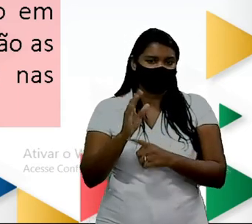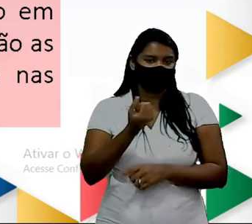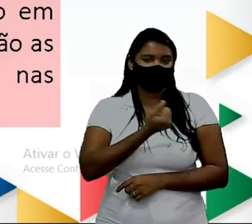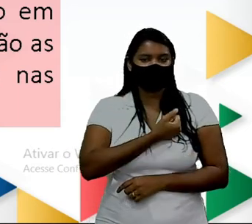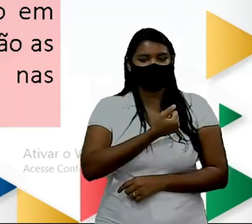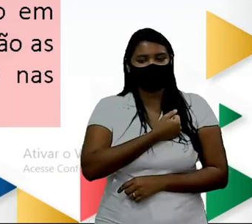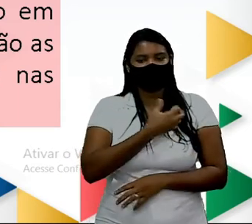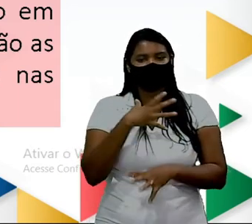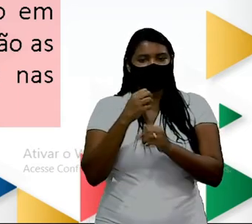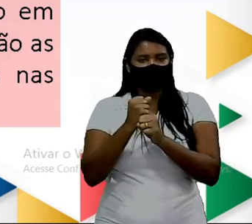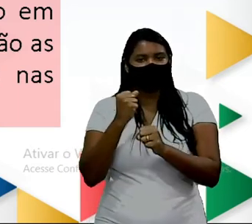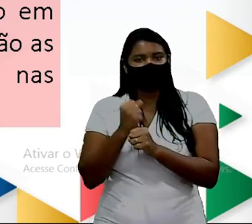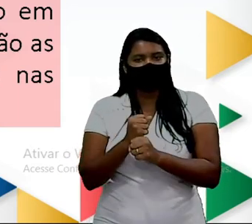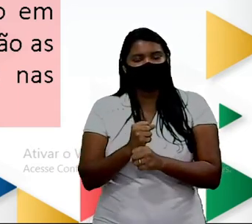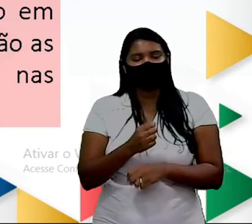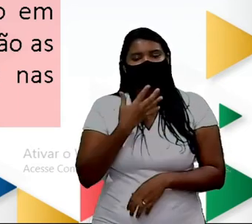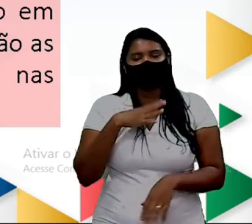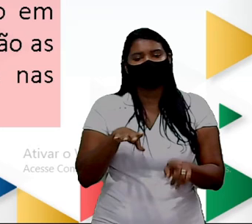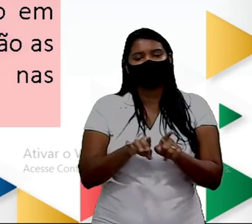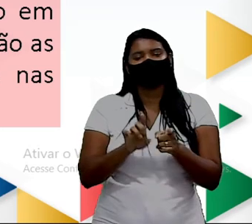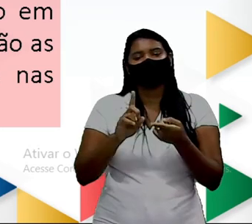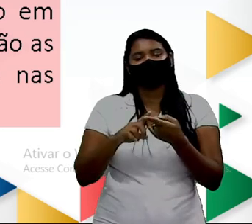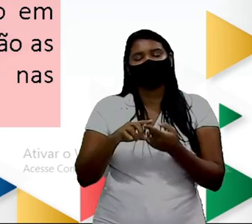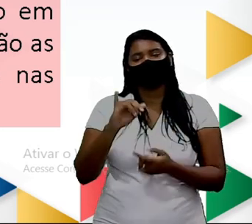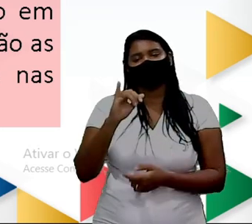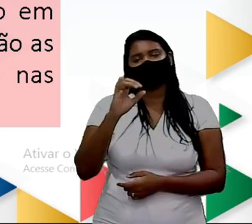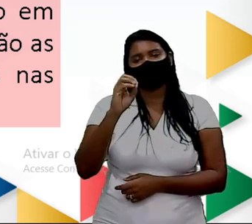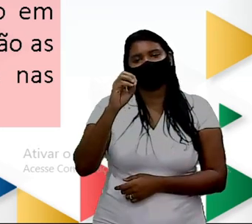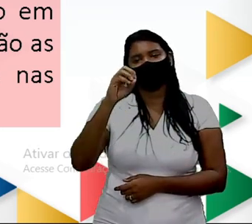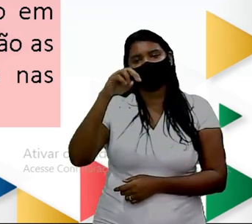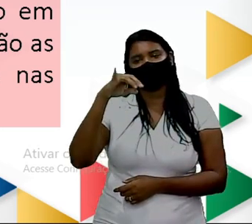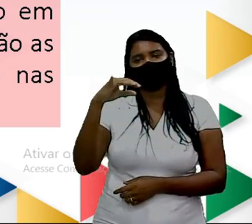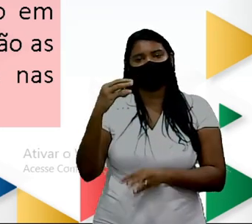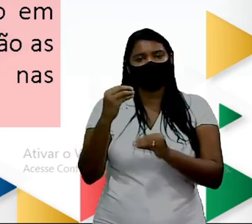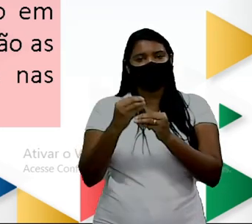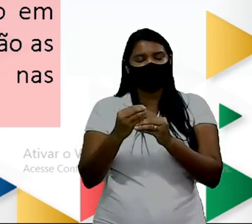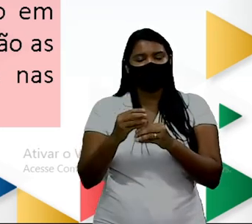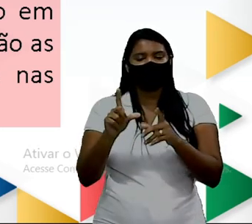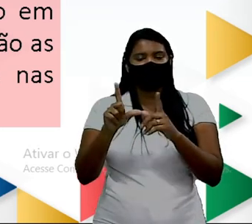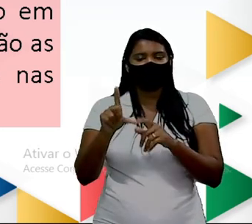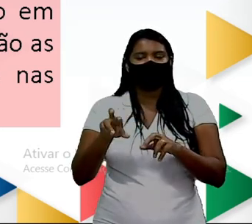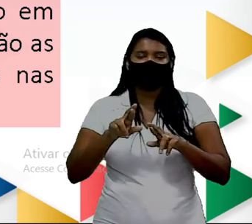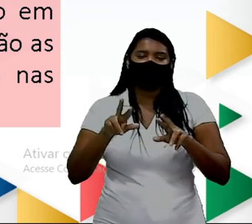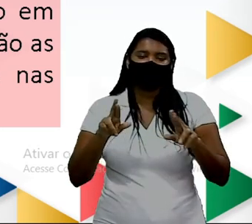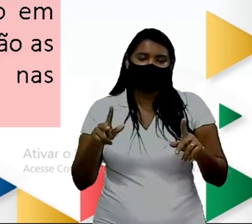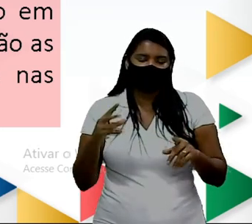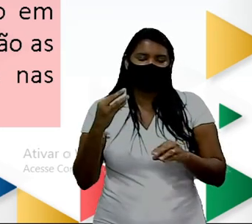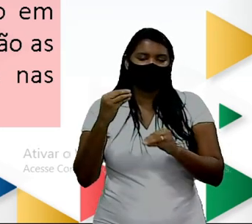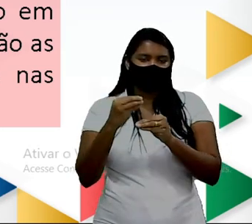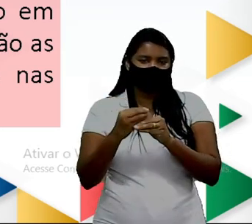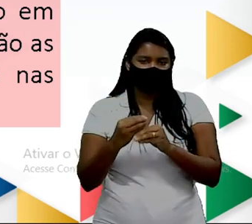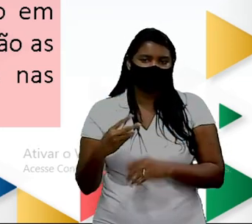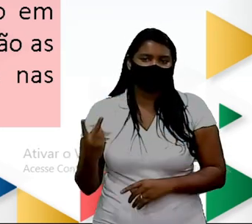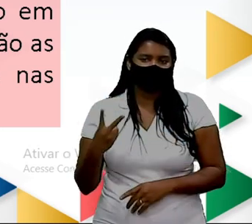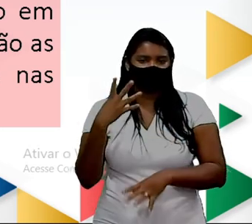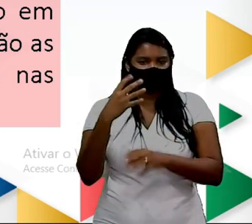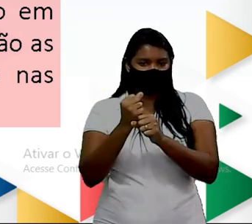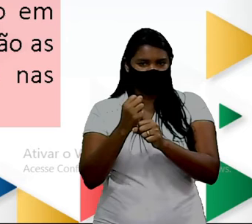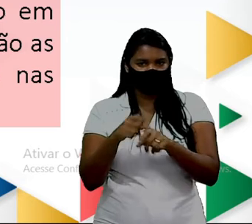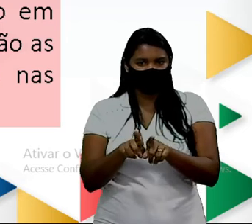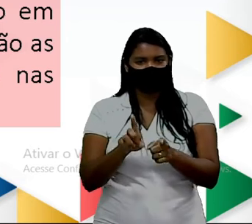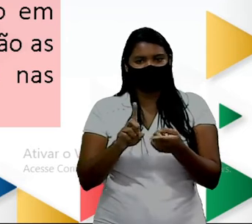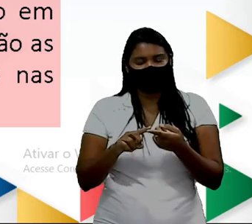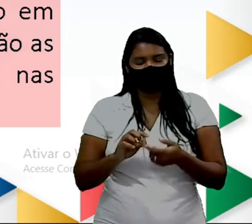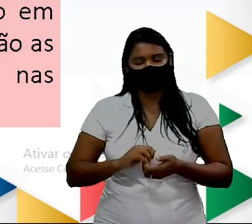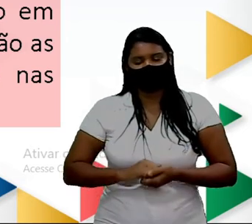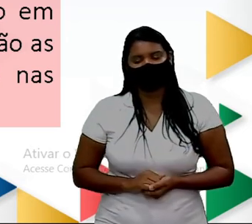valores desconhecidos ou incógnitas, e essas letras são variáveis que podem assumir diferentes valores na situação. Claro,